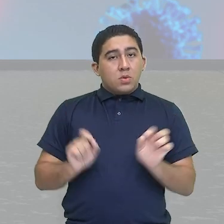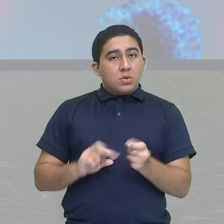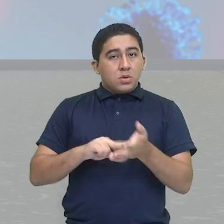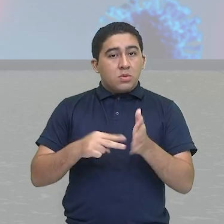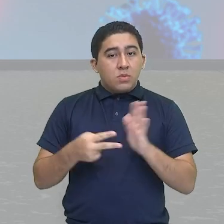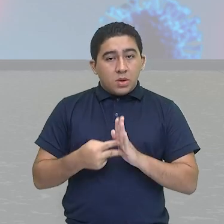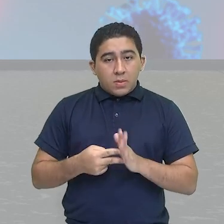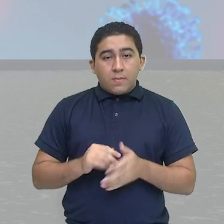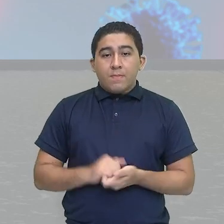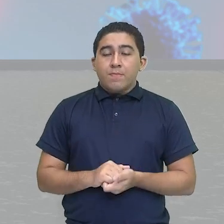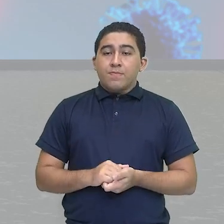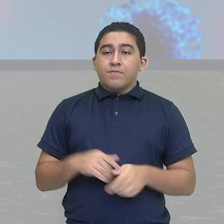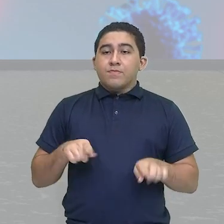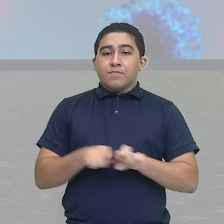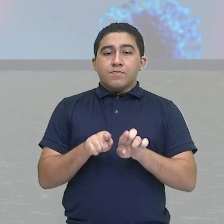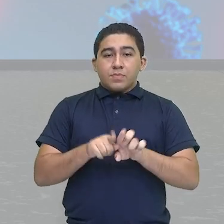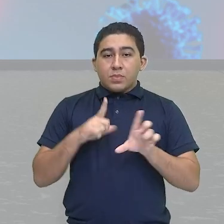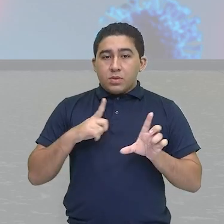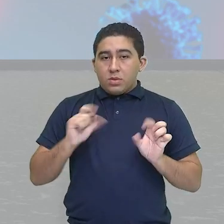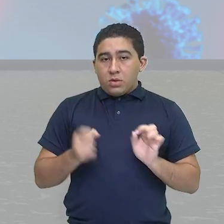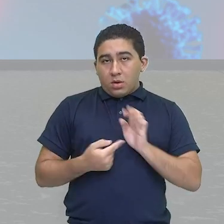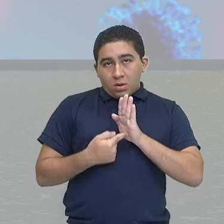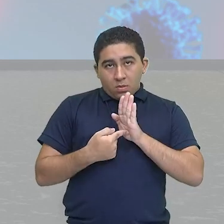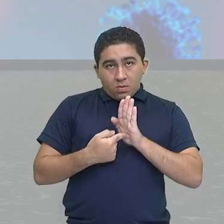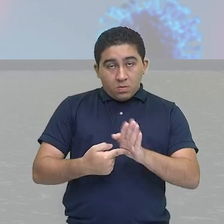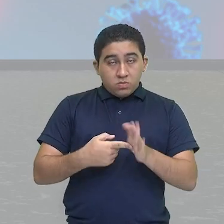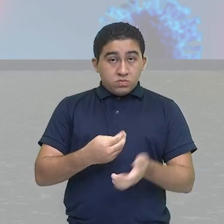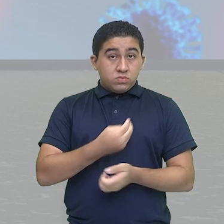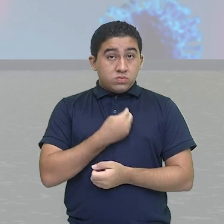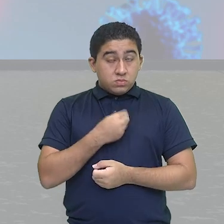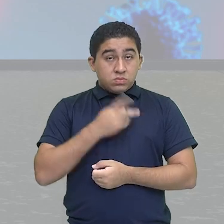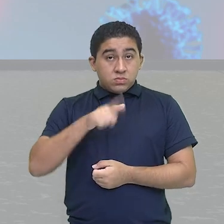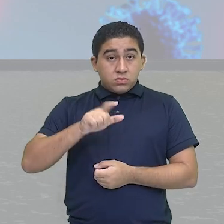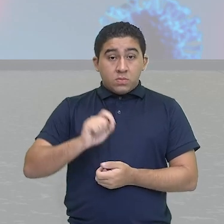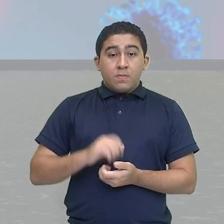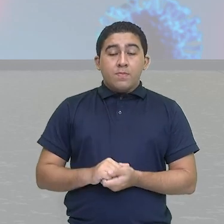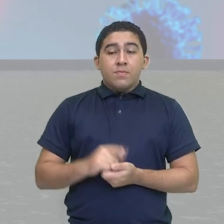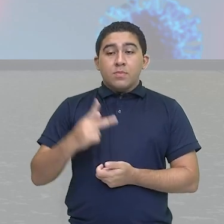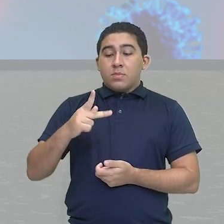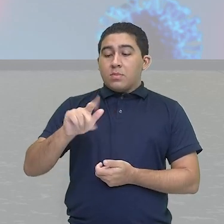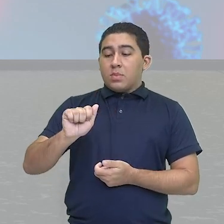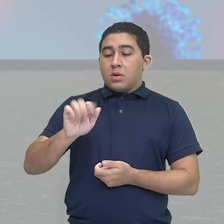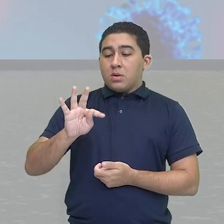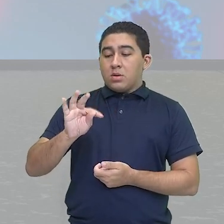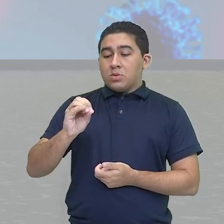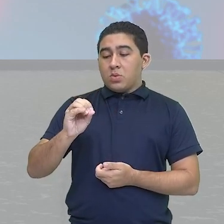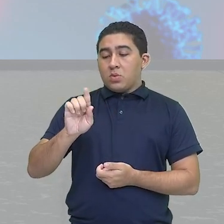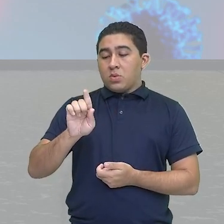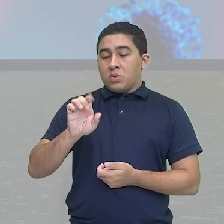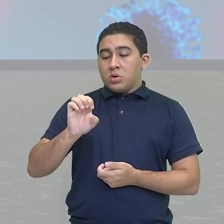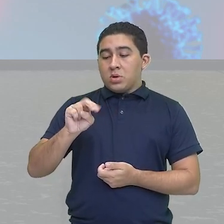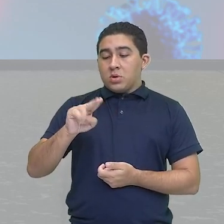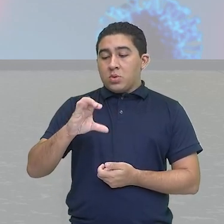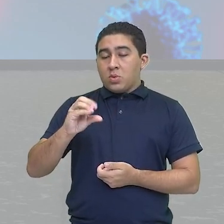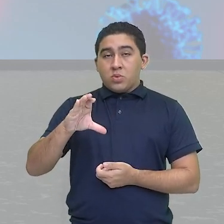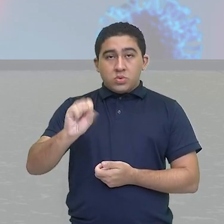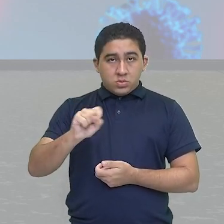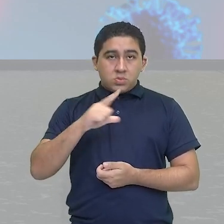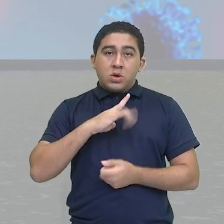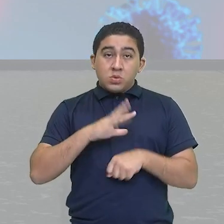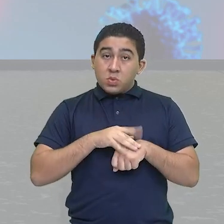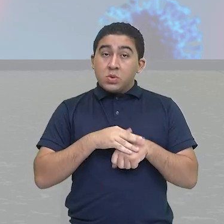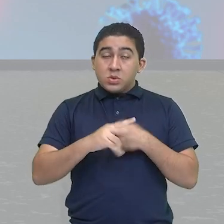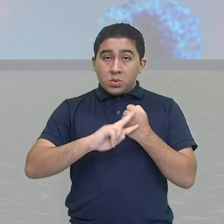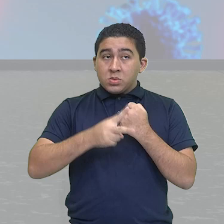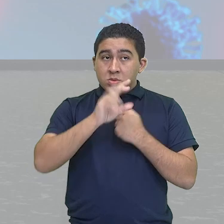que eu venho dizer para vocês que há micro-organismos que são patogênicos, causam sim